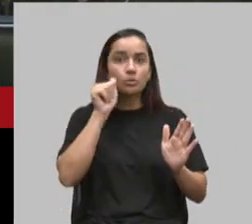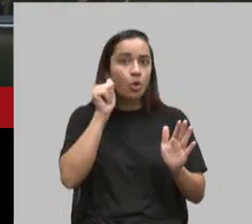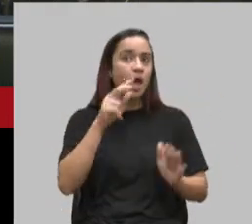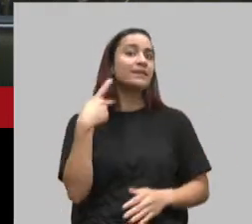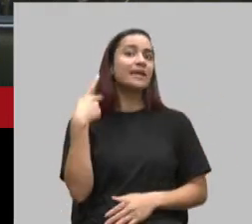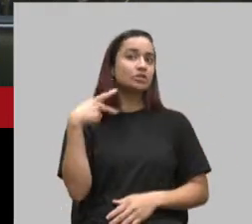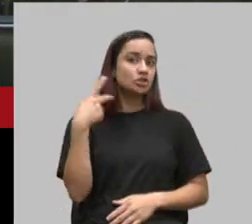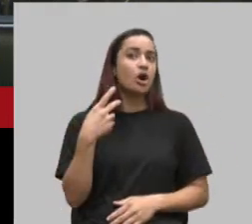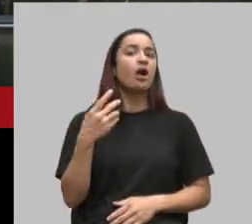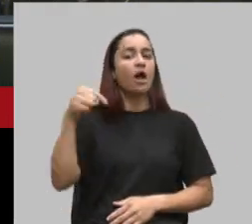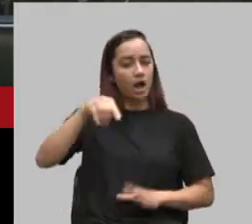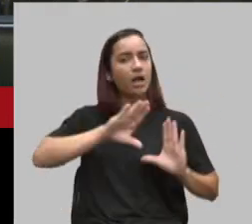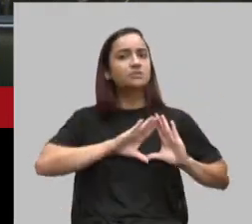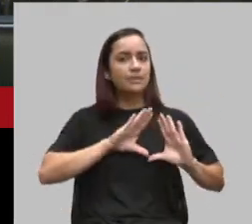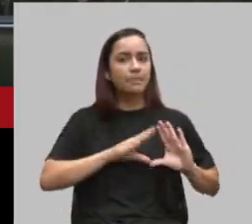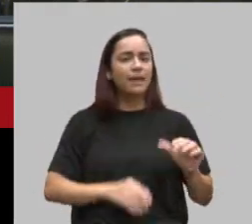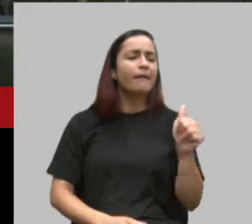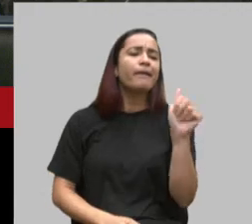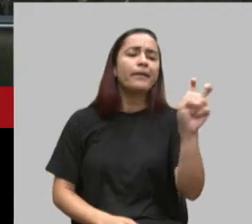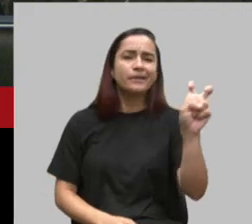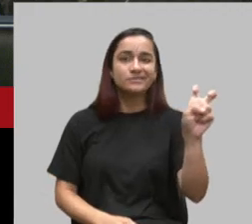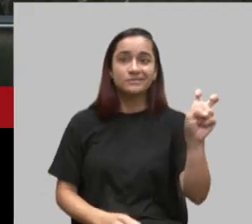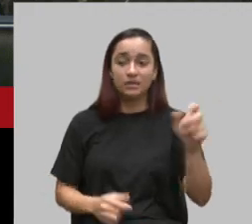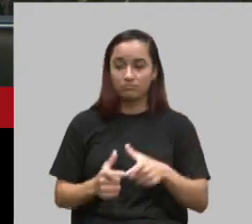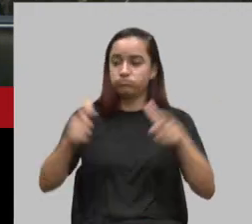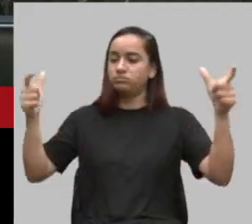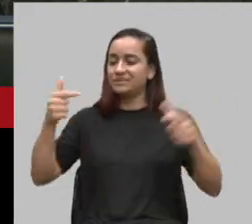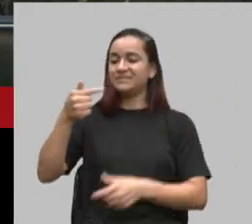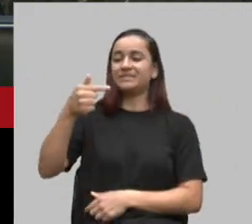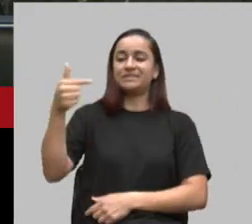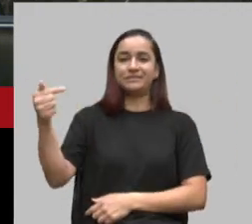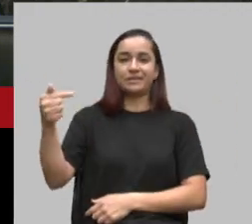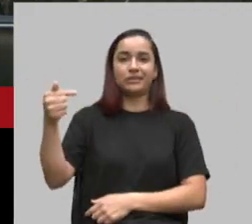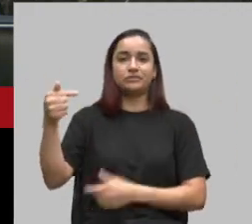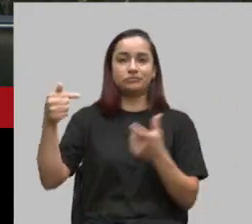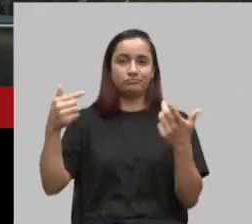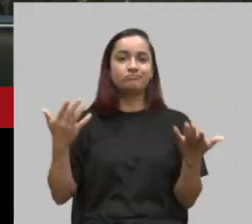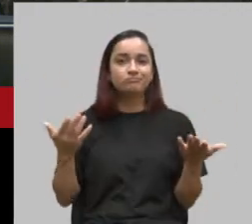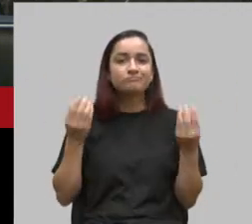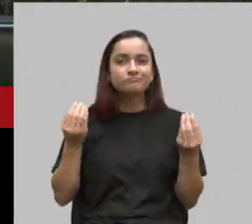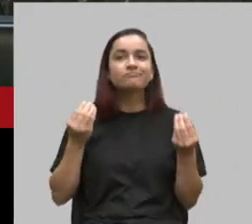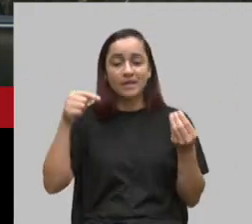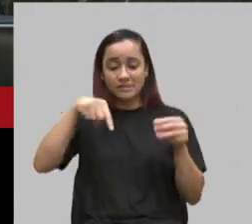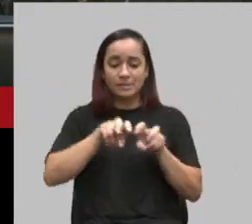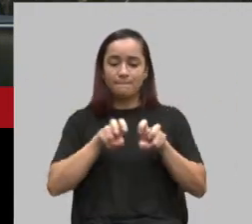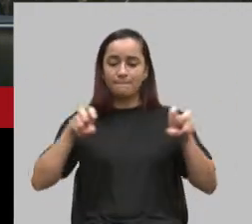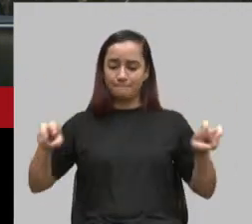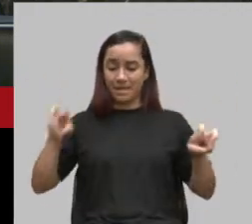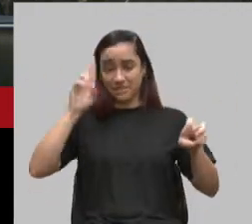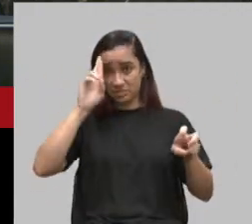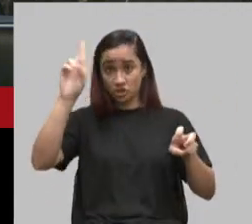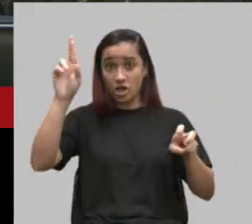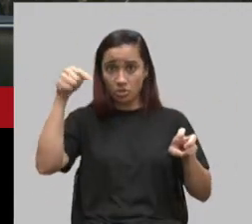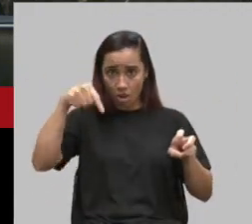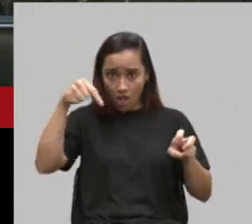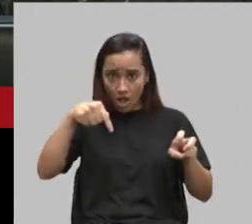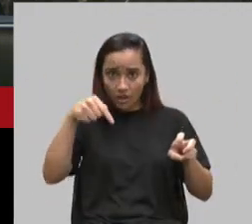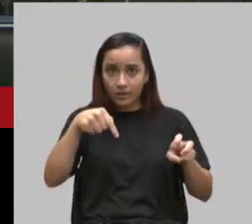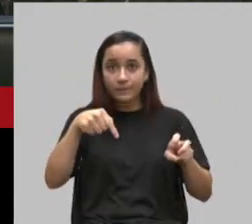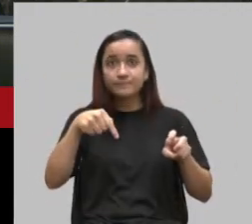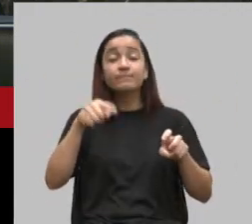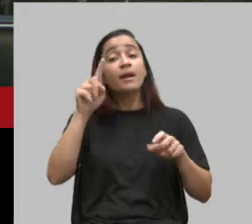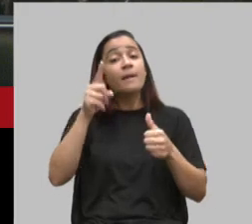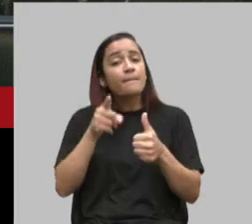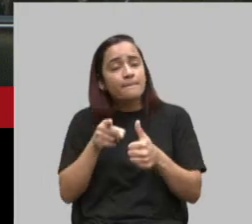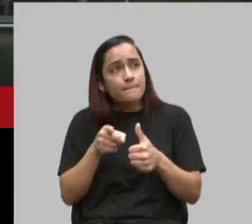Assembleia 15 em 77 essa mesa aqui que é a mesa diretora da Assembleia foi ter pela primeira